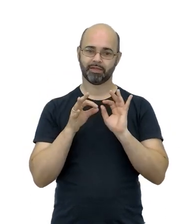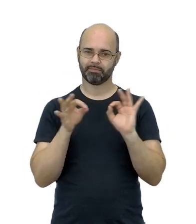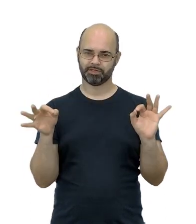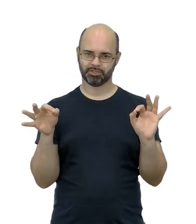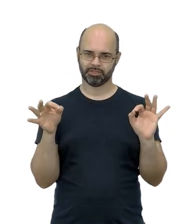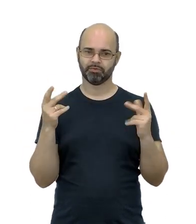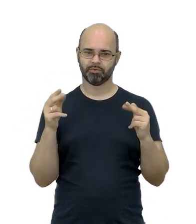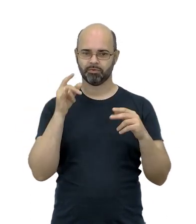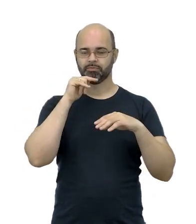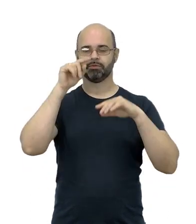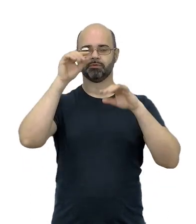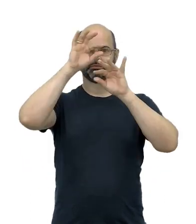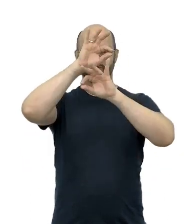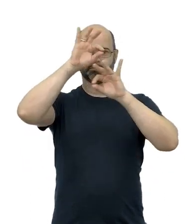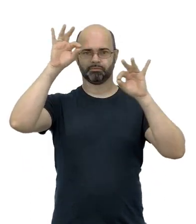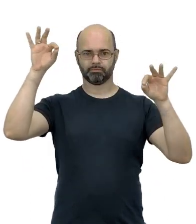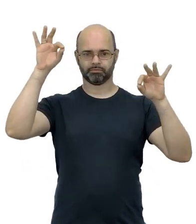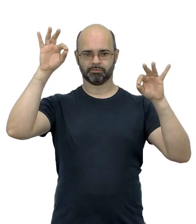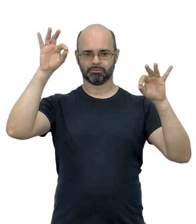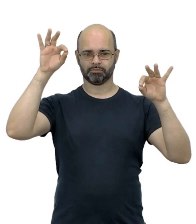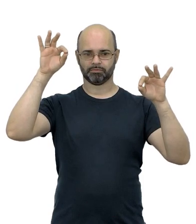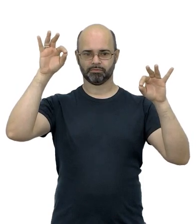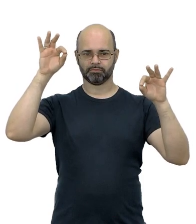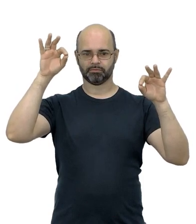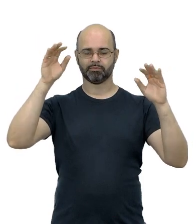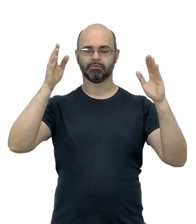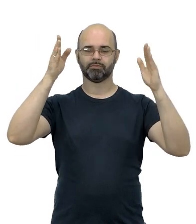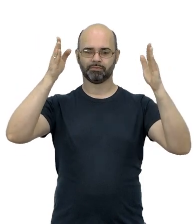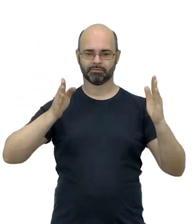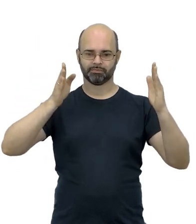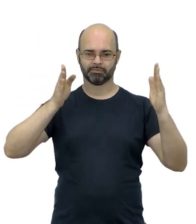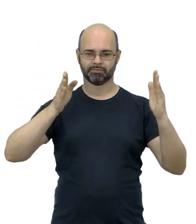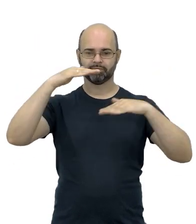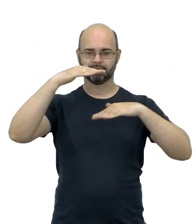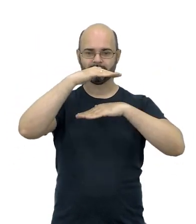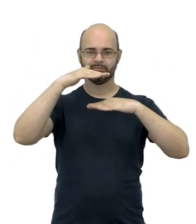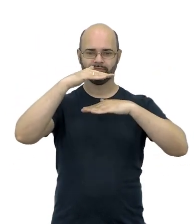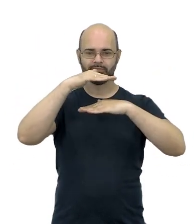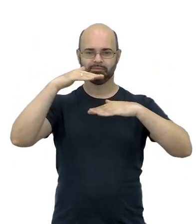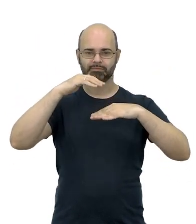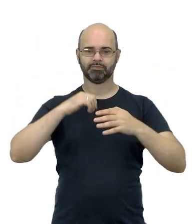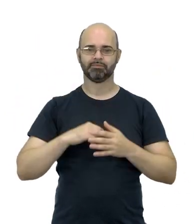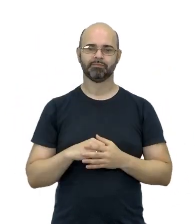esse, está dentro da definição. Esse é paralelo a esse, tem mesma medida.